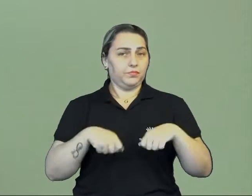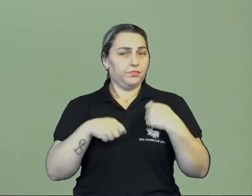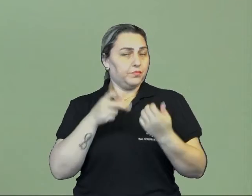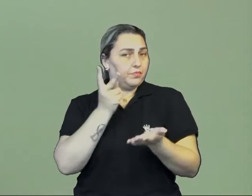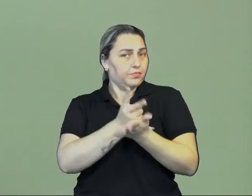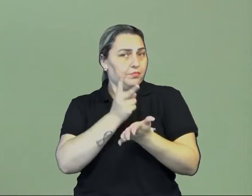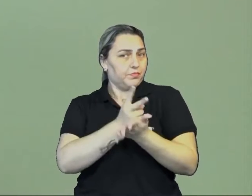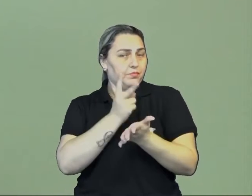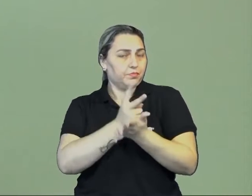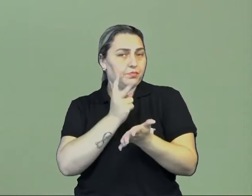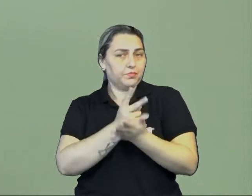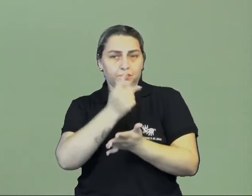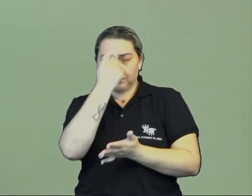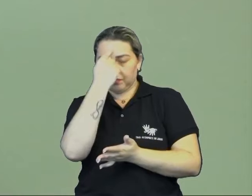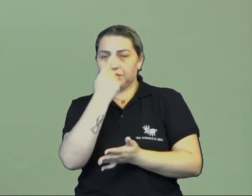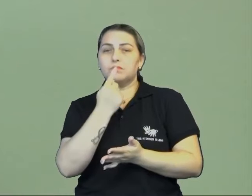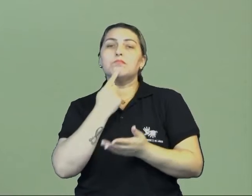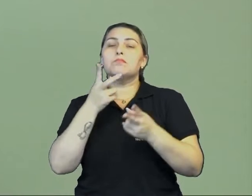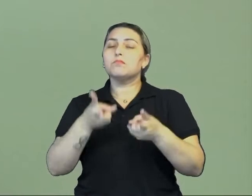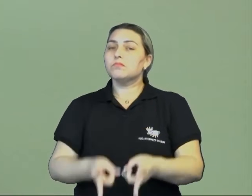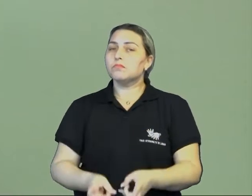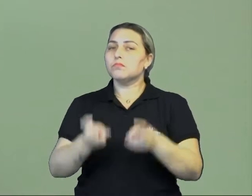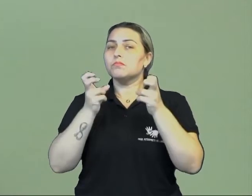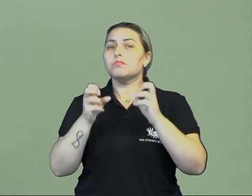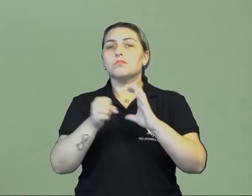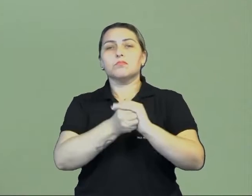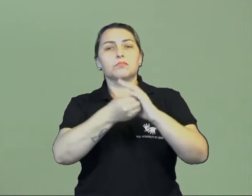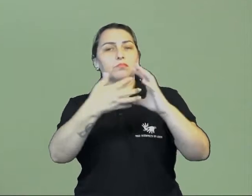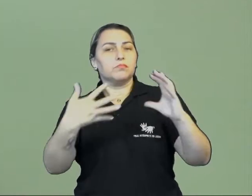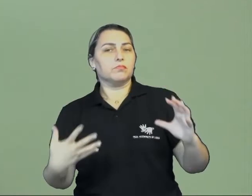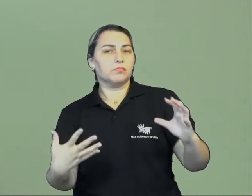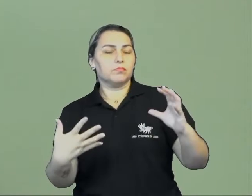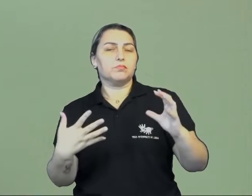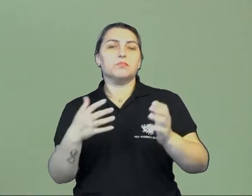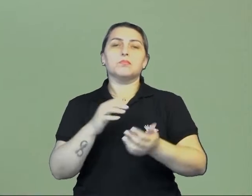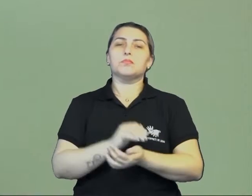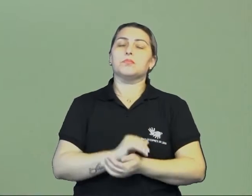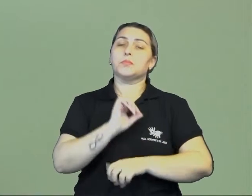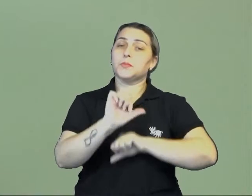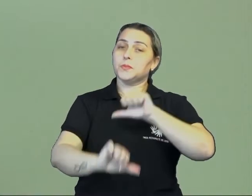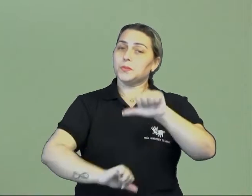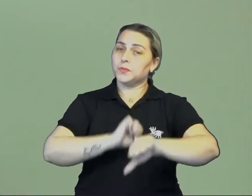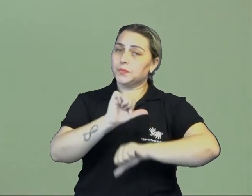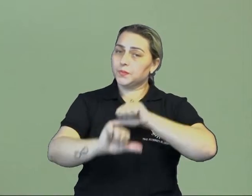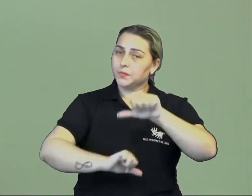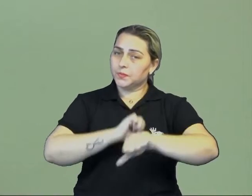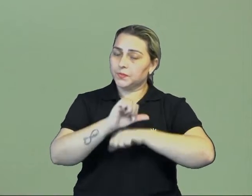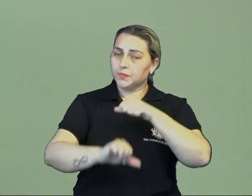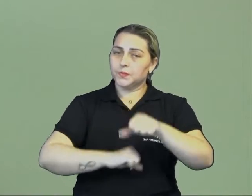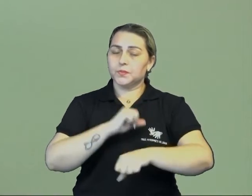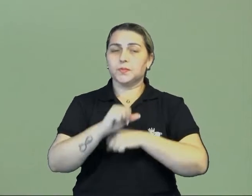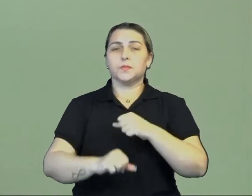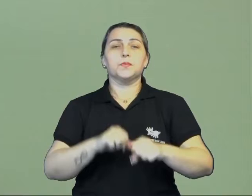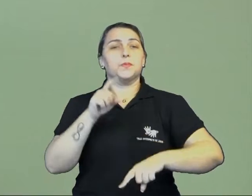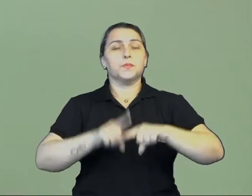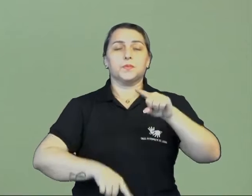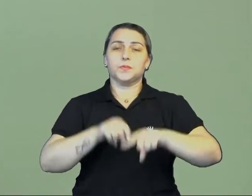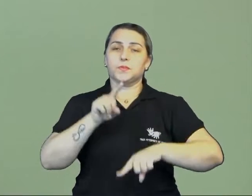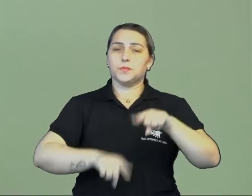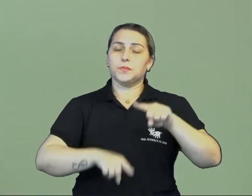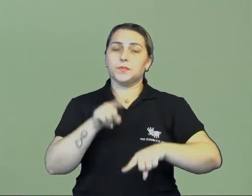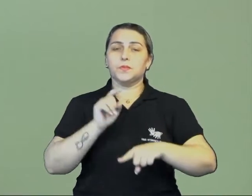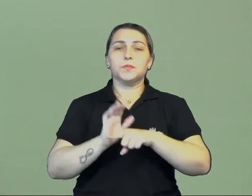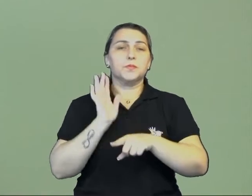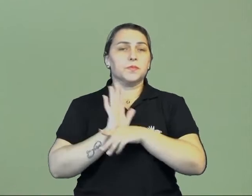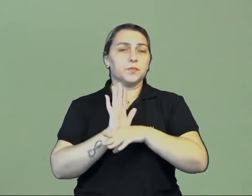foi, na imagem vocês observaram lá, cada característica a gente vai se mudando e se moldando. Os instrumentos que vão nos